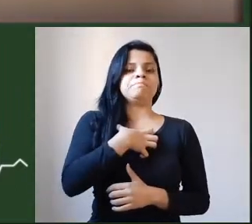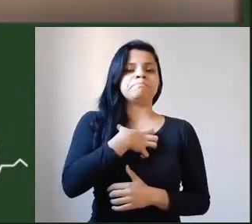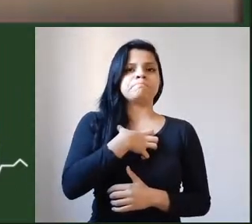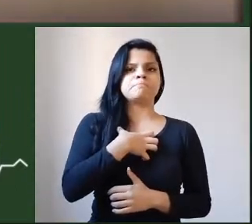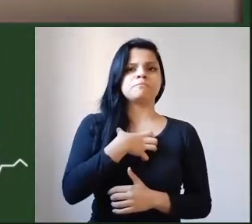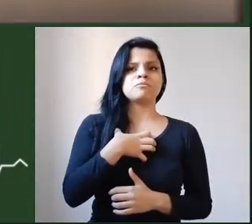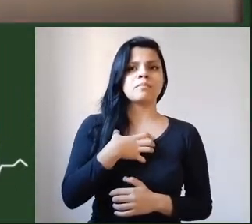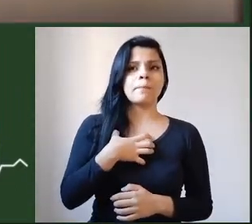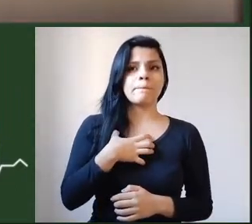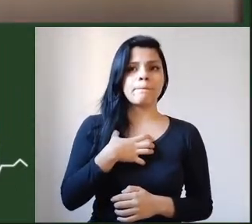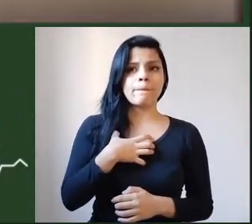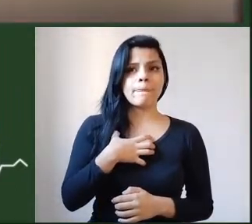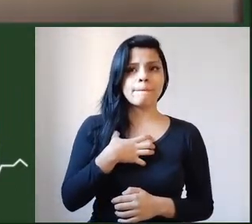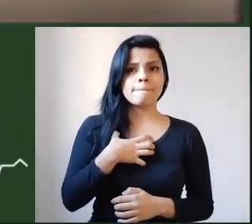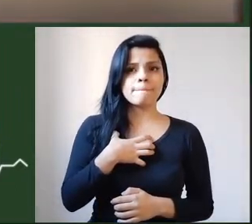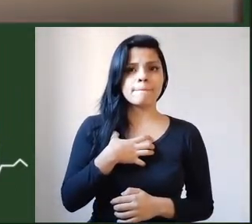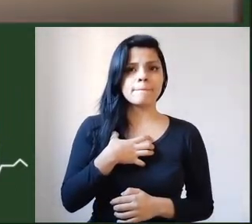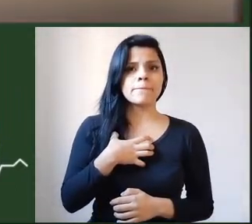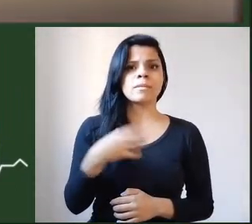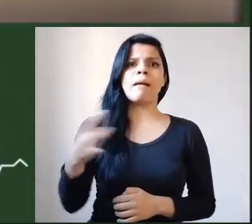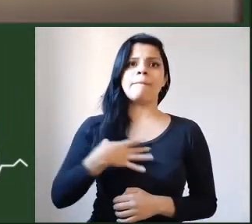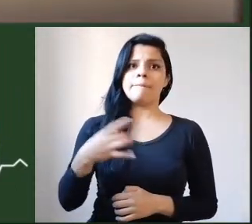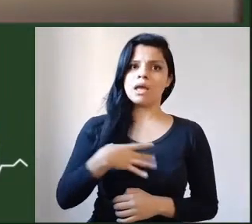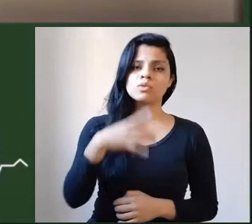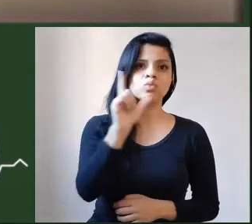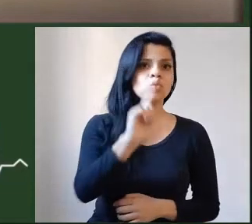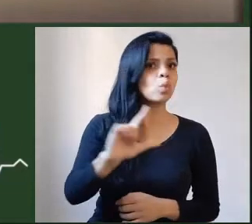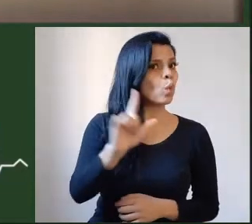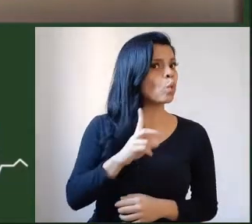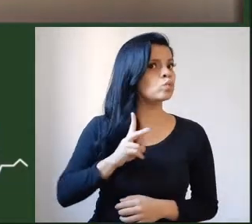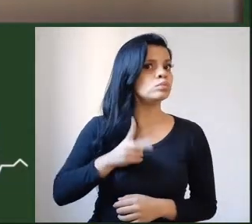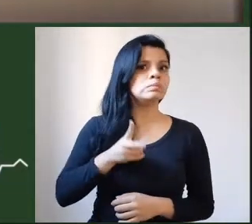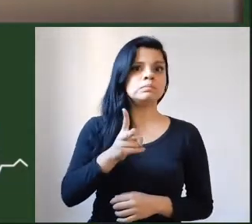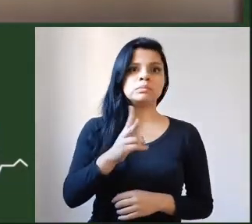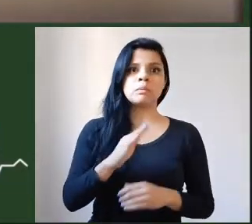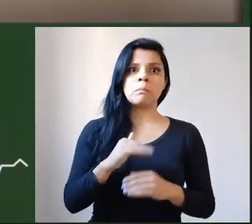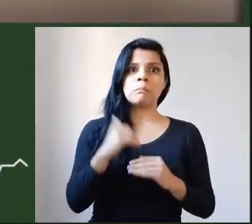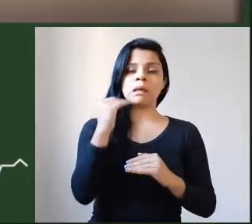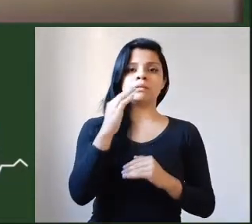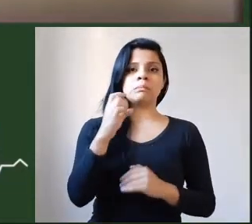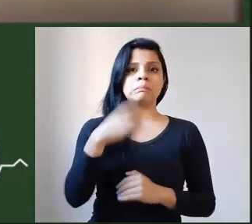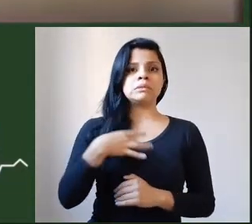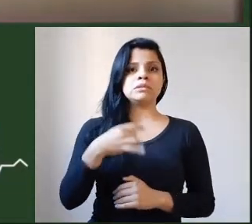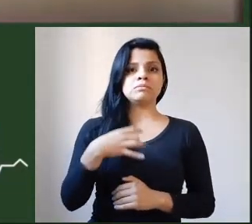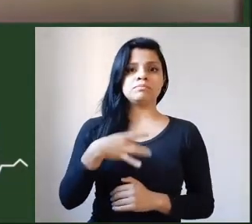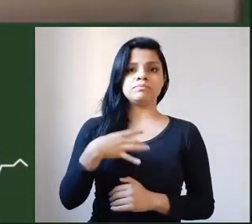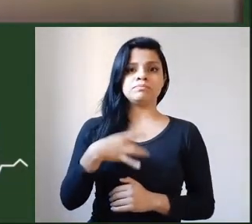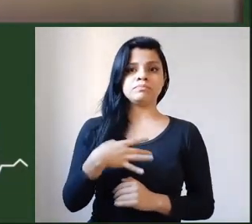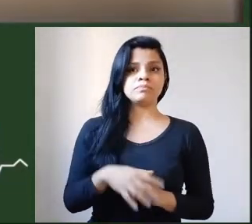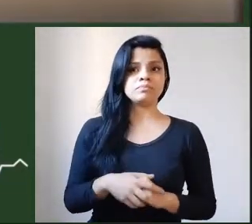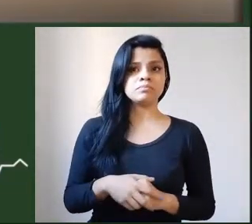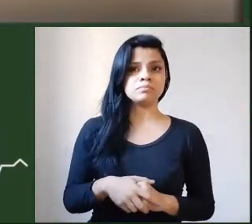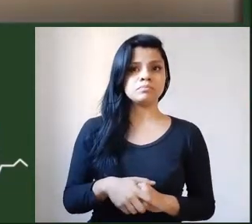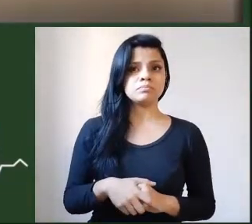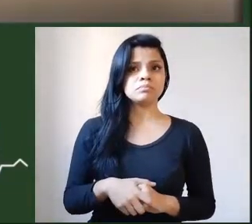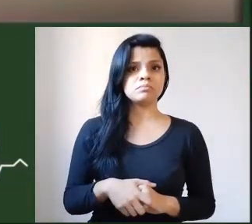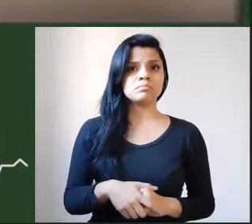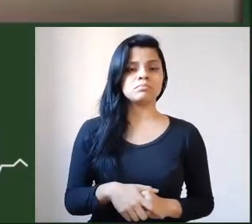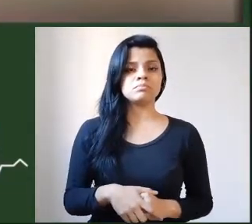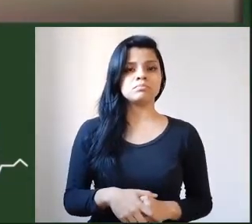chegou na gente, né? E eu acho que com certeza o medo foi aumentando progressivamente